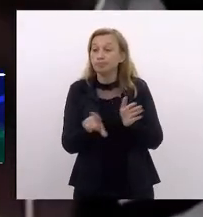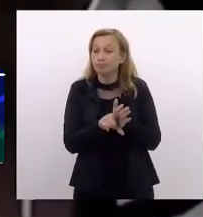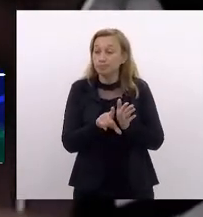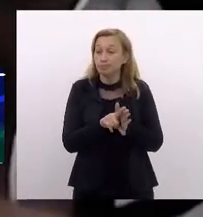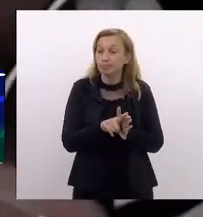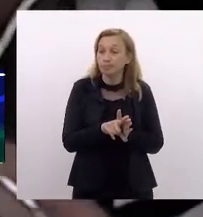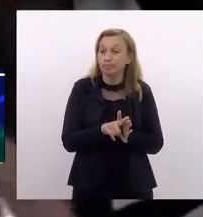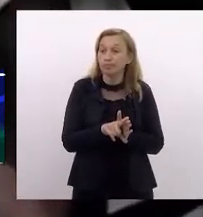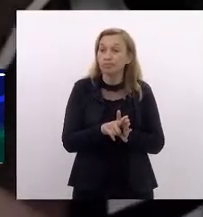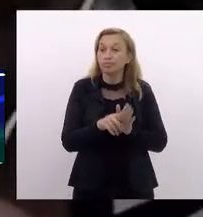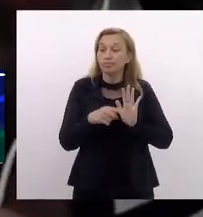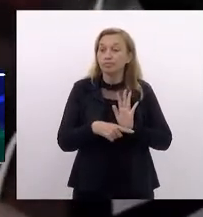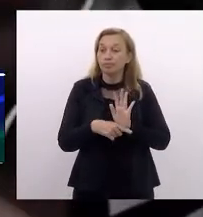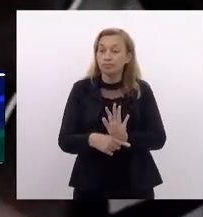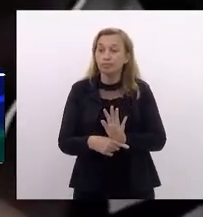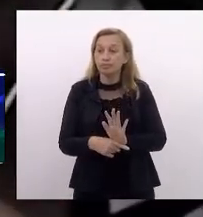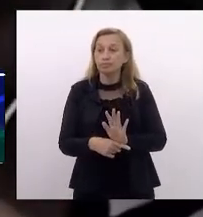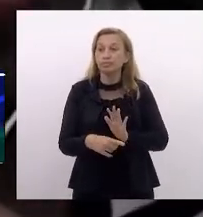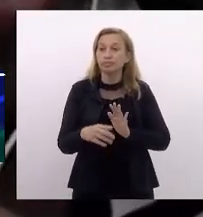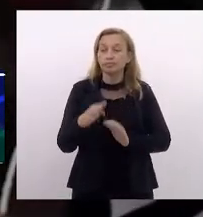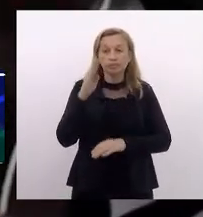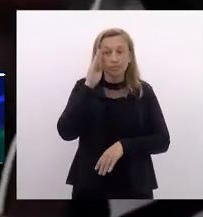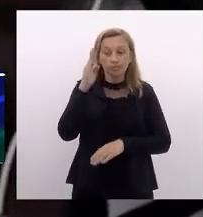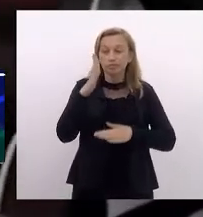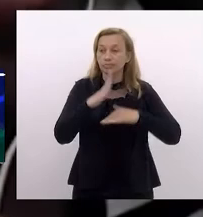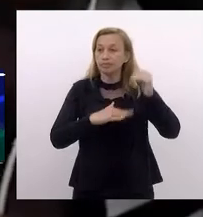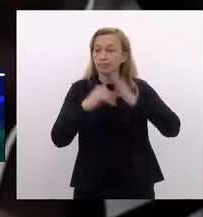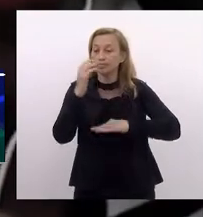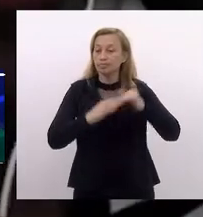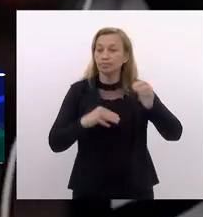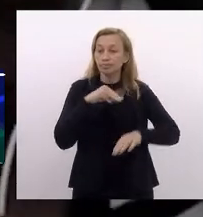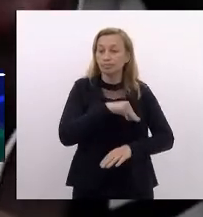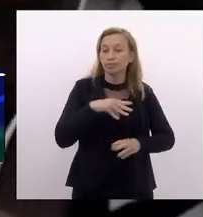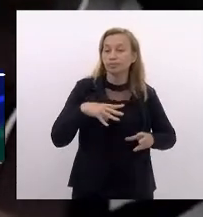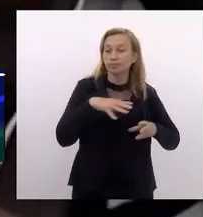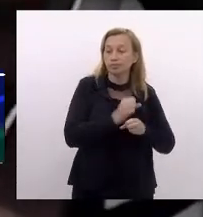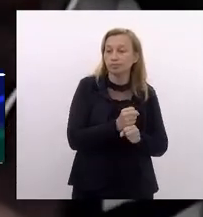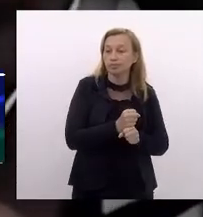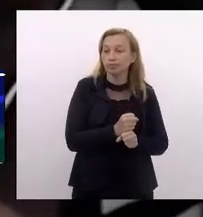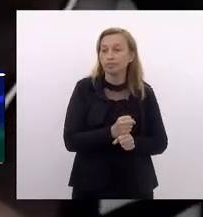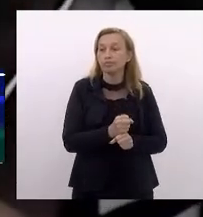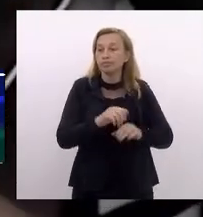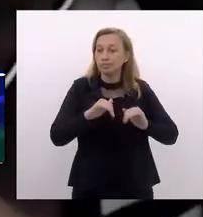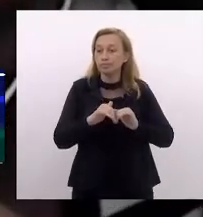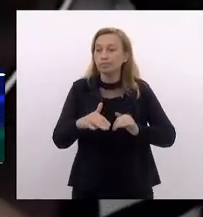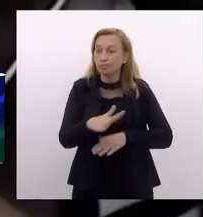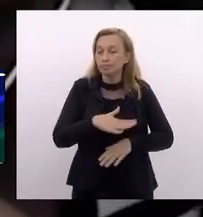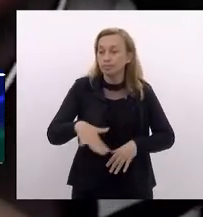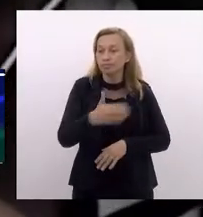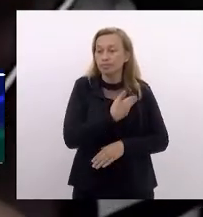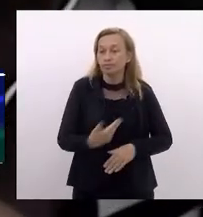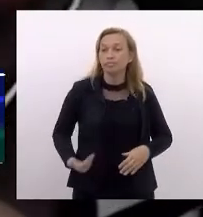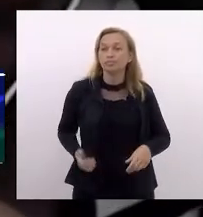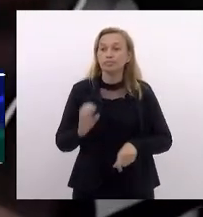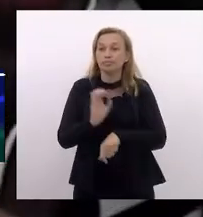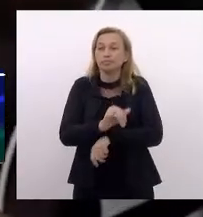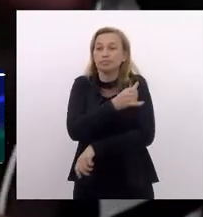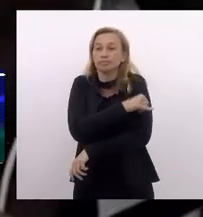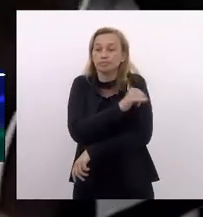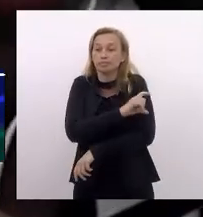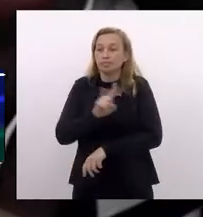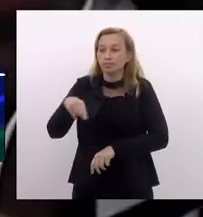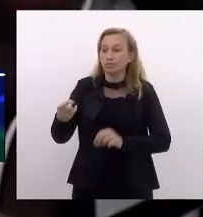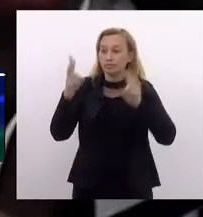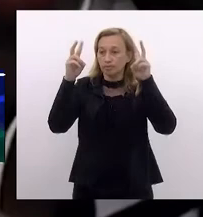dispõe sobre o atendimento preferencial aos profissionais da contabilidade no âmbito das repartições públicas do Estado do Rio de